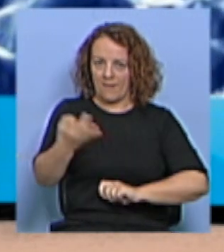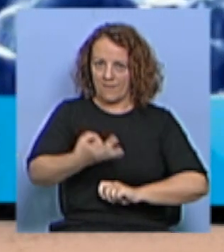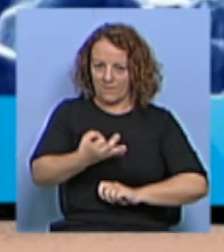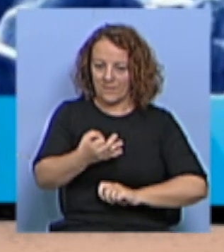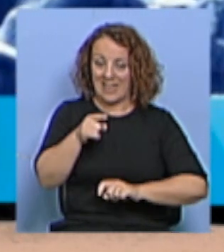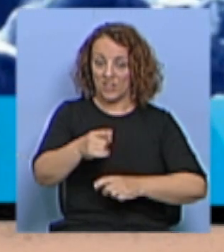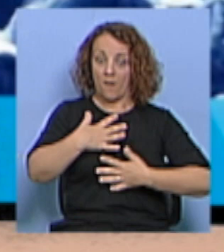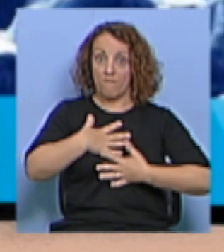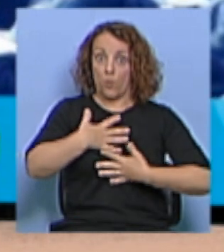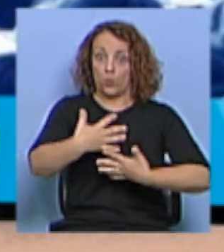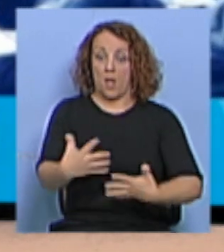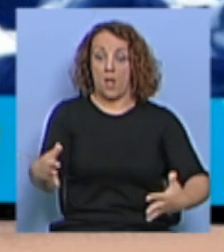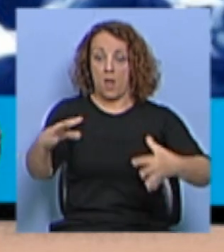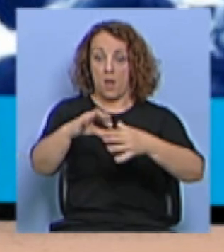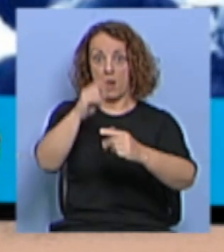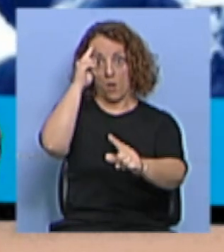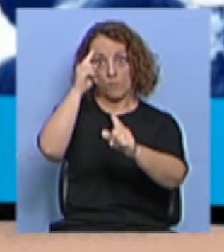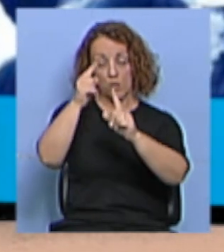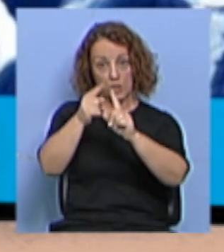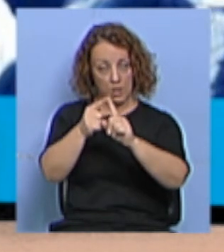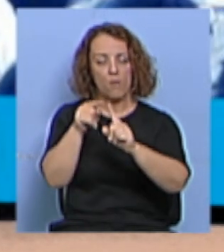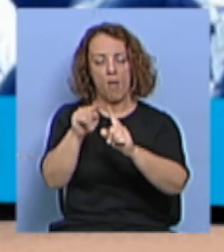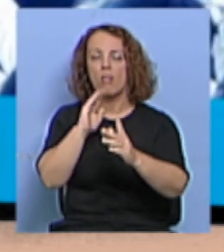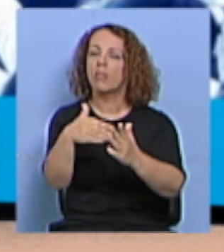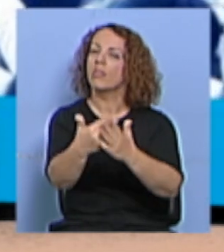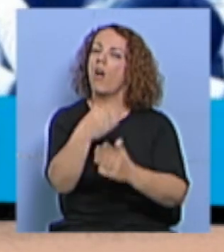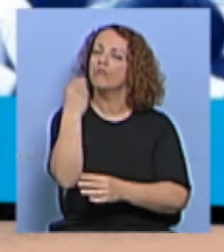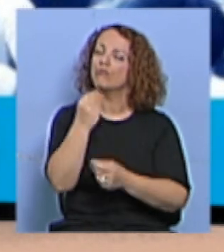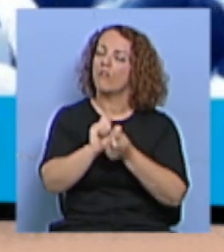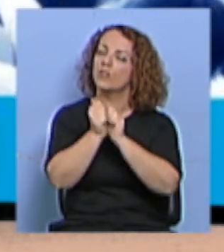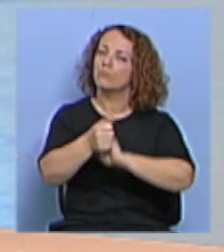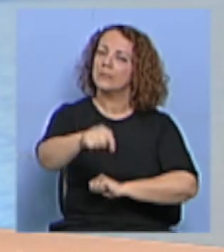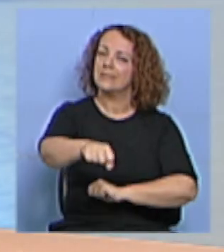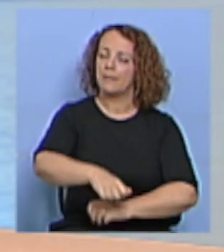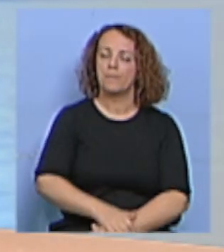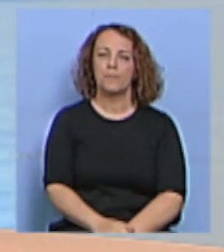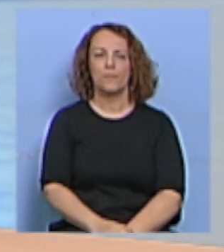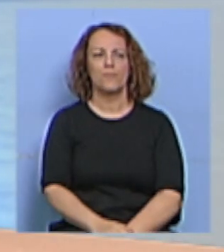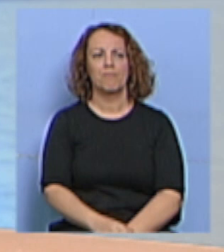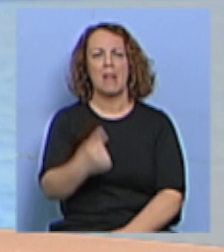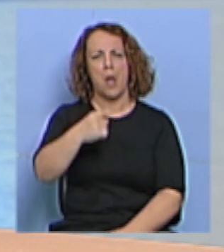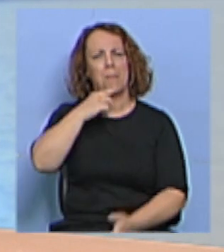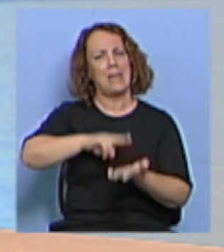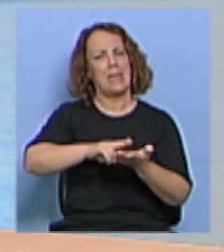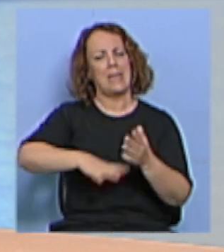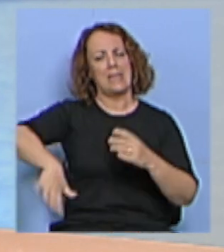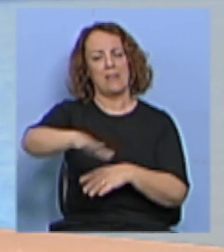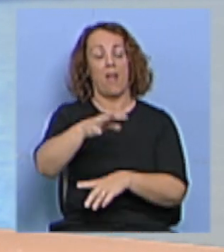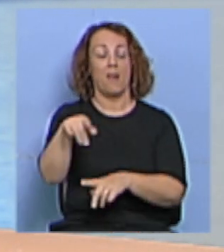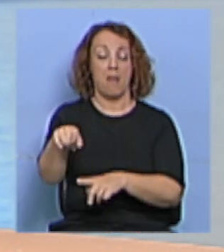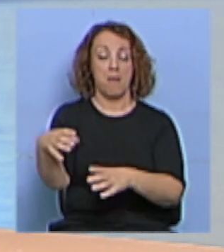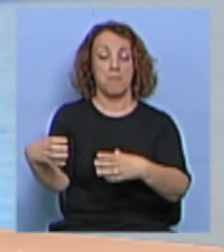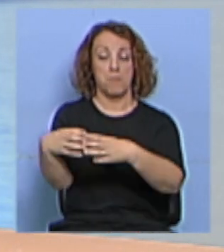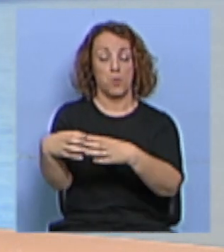do voluntariado missionário é o que é transformador para os jovens. Há uma realidade, penso que para a qual a FEC